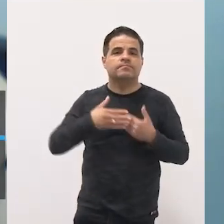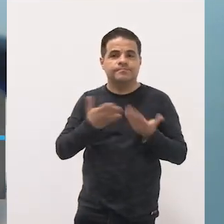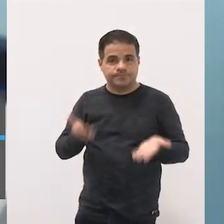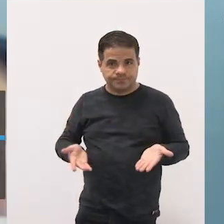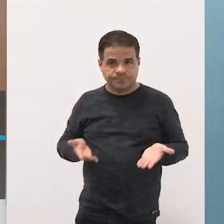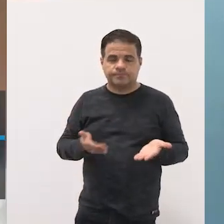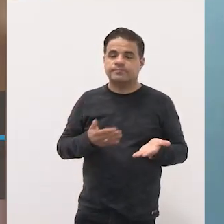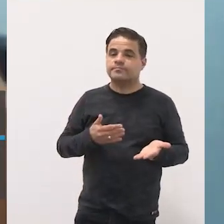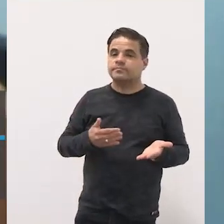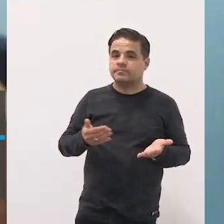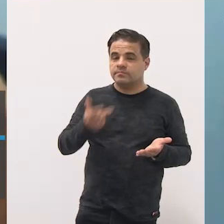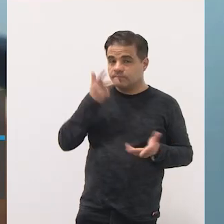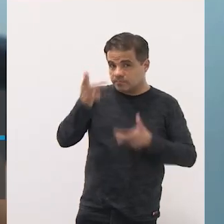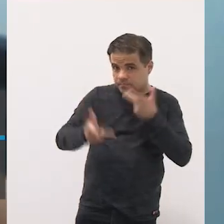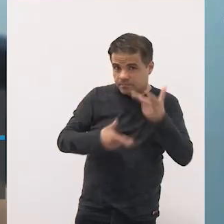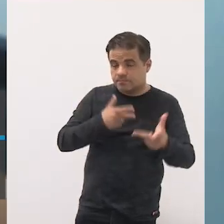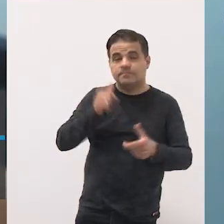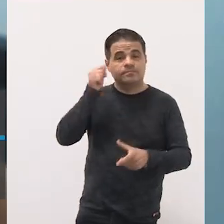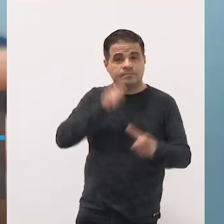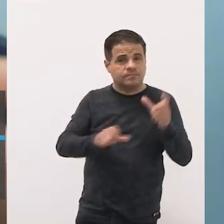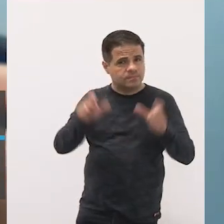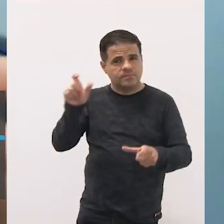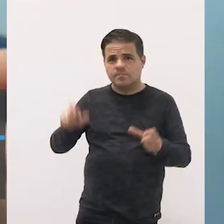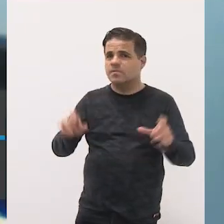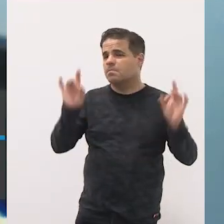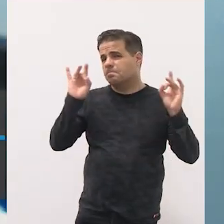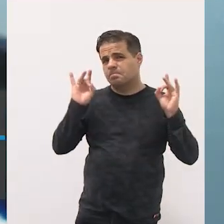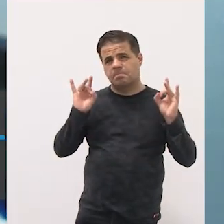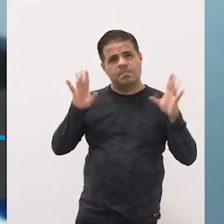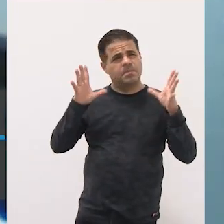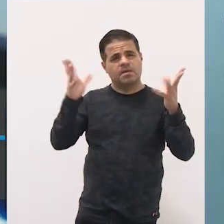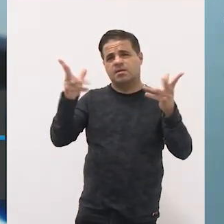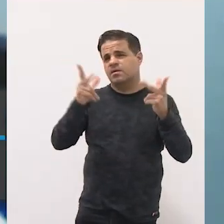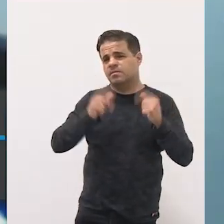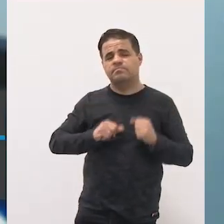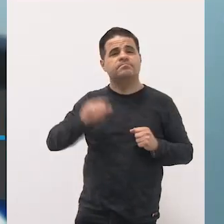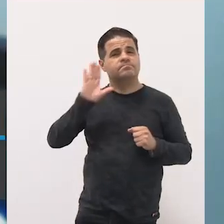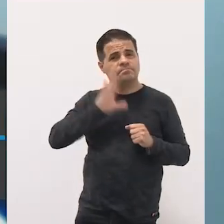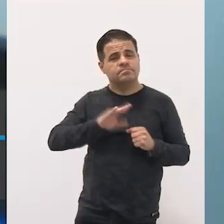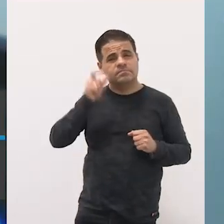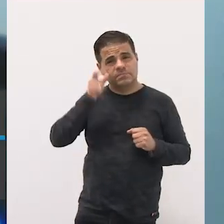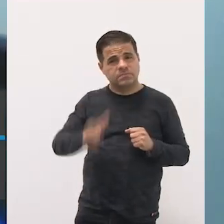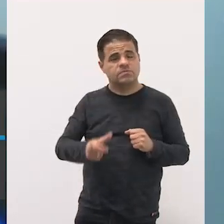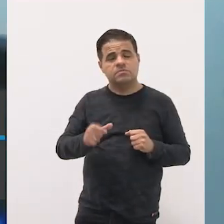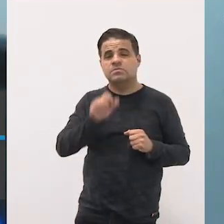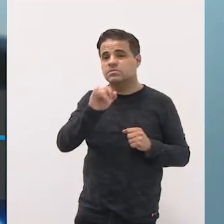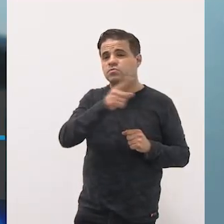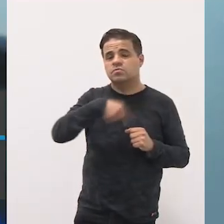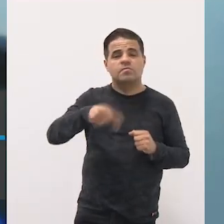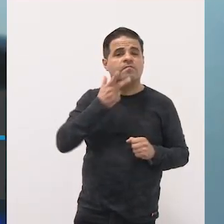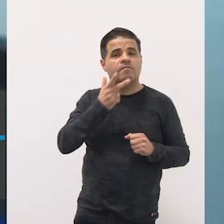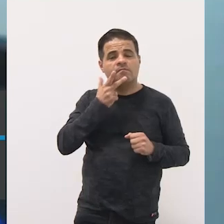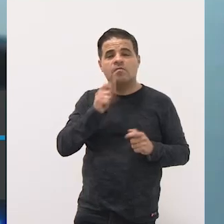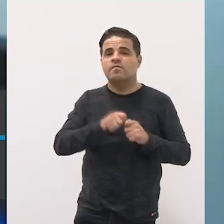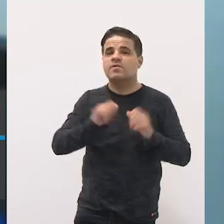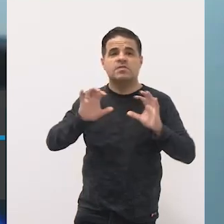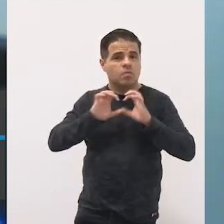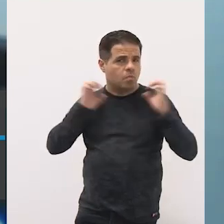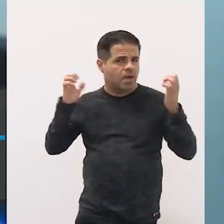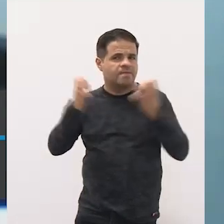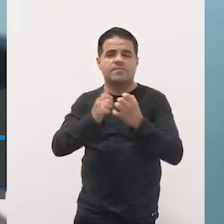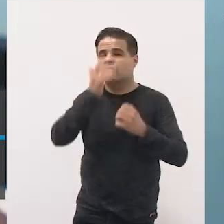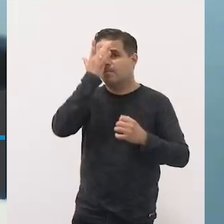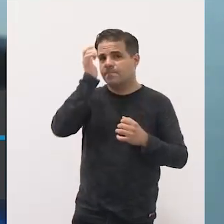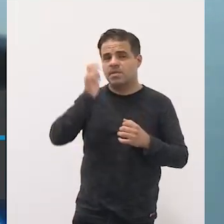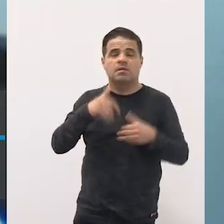mas a fala dessas mulheres foi incrível. E é interessante, por exemplo, se a gente vai falar, vou fazer um evento amanhã,